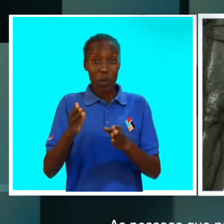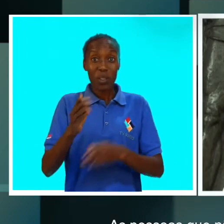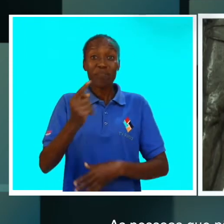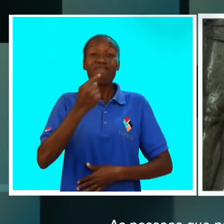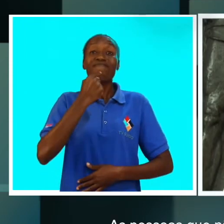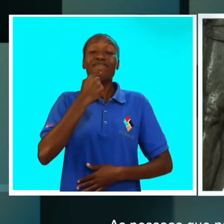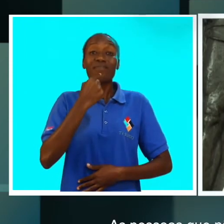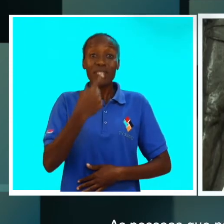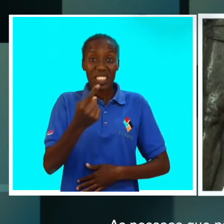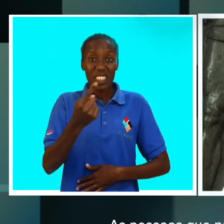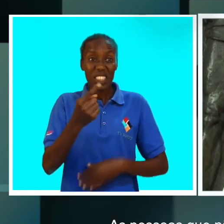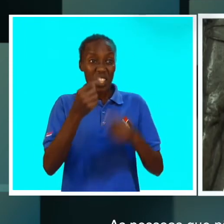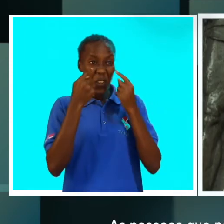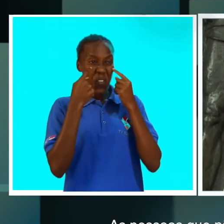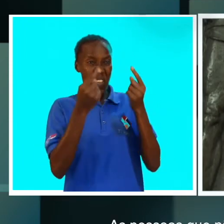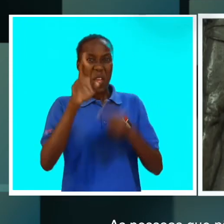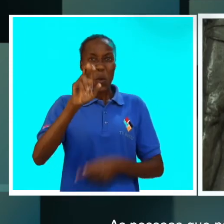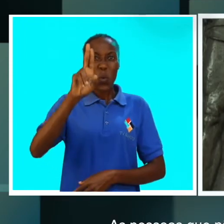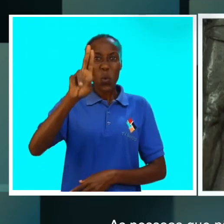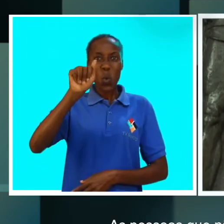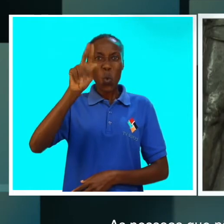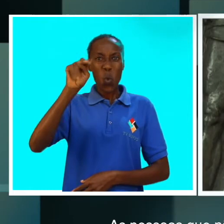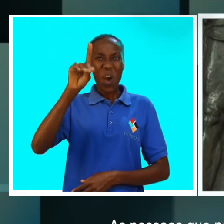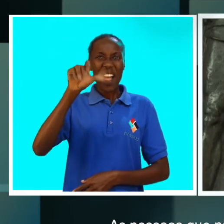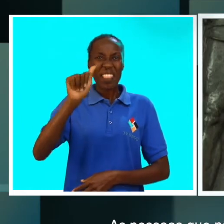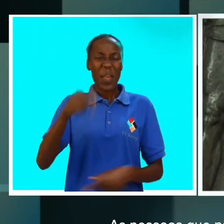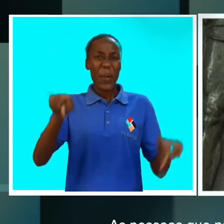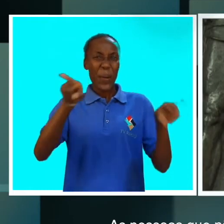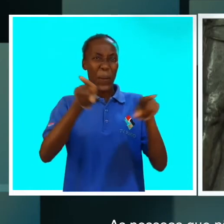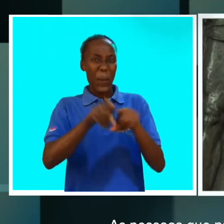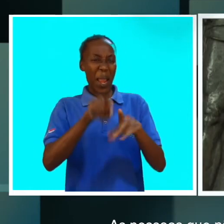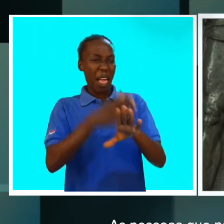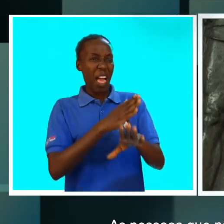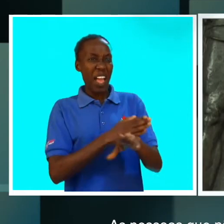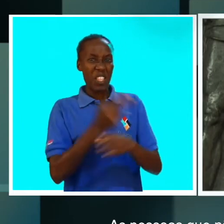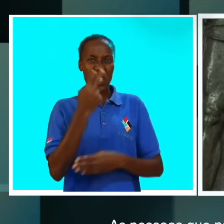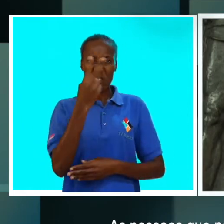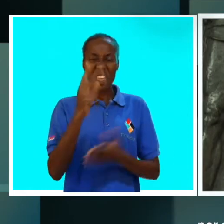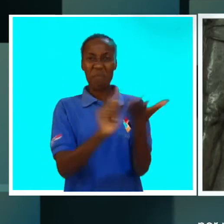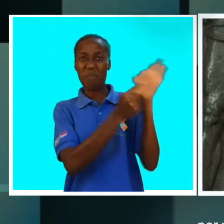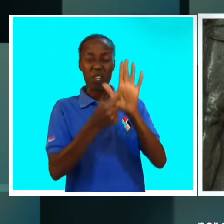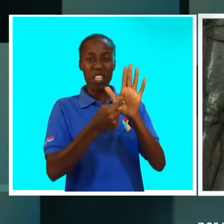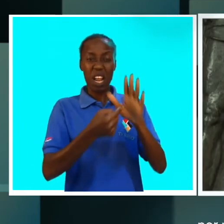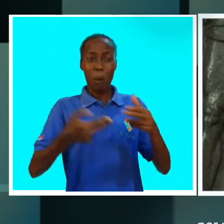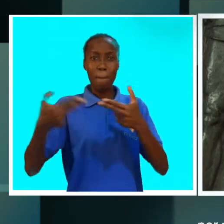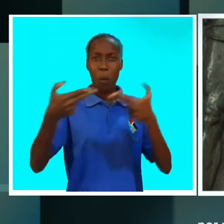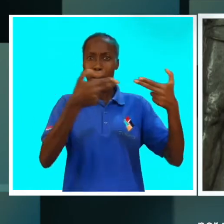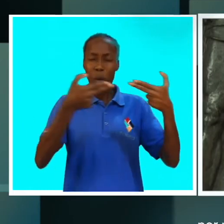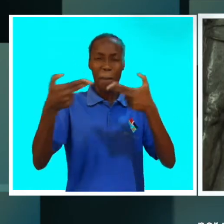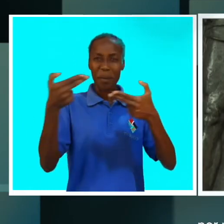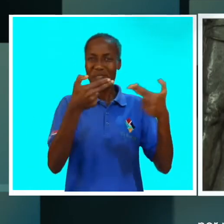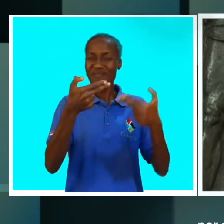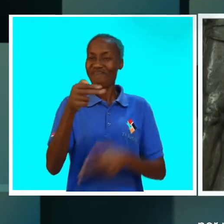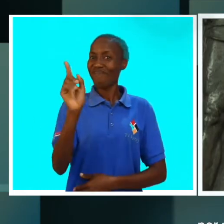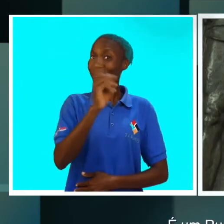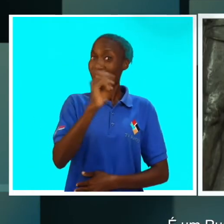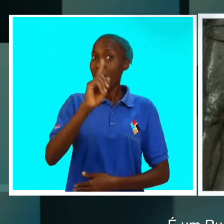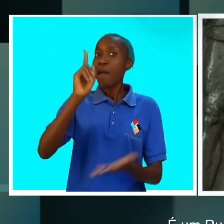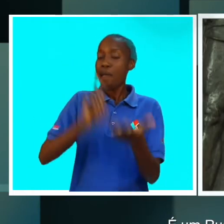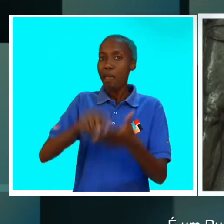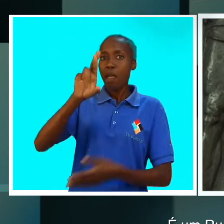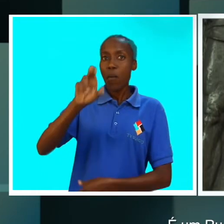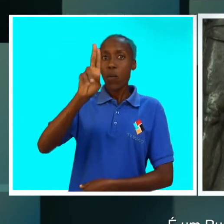que não olham para o Ruanda como o Ruanda que nos é transmitido pela televisão por via do genocídio.